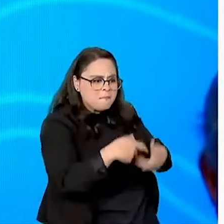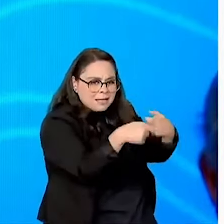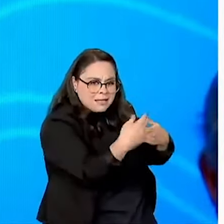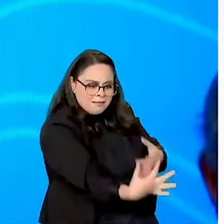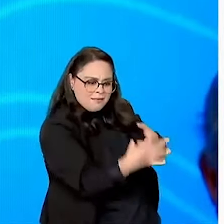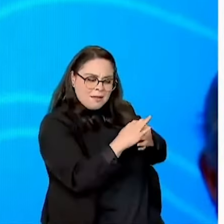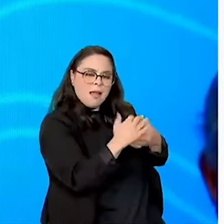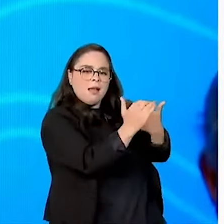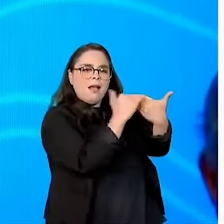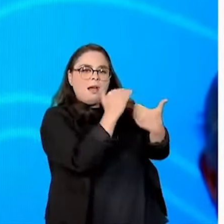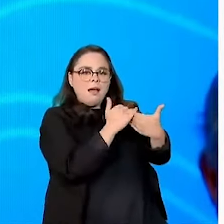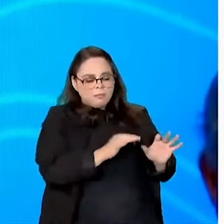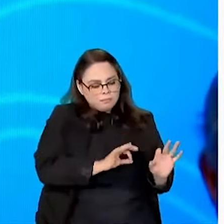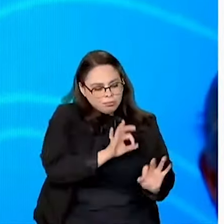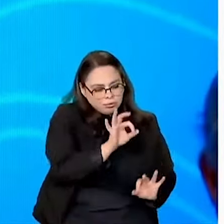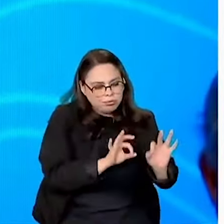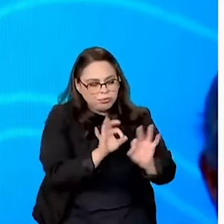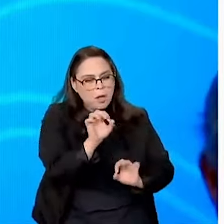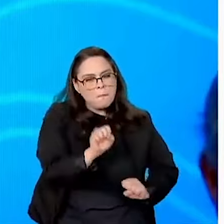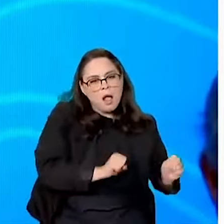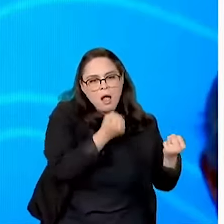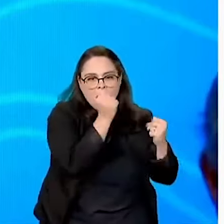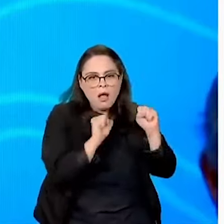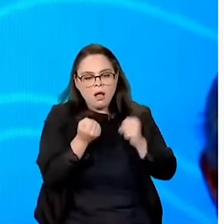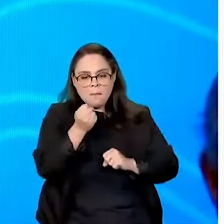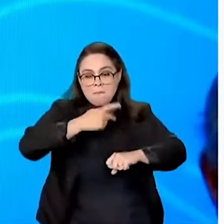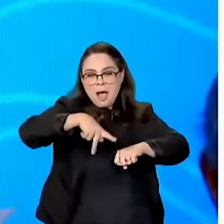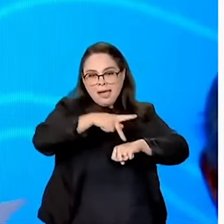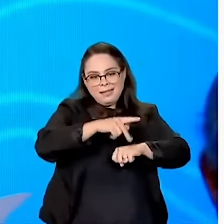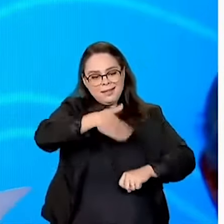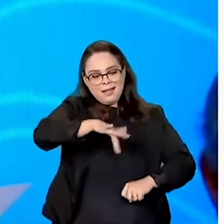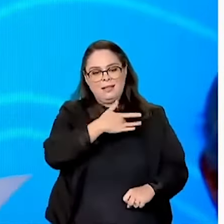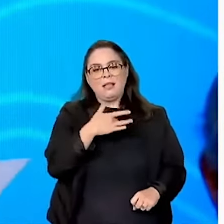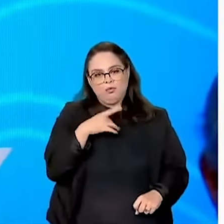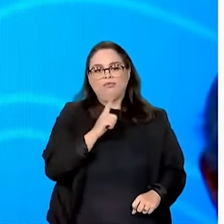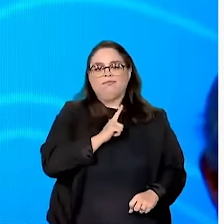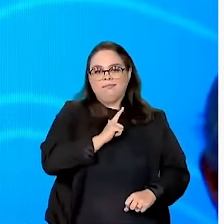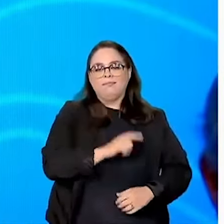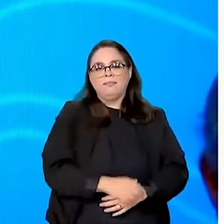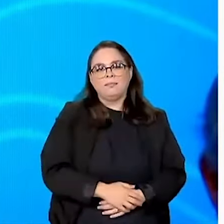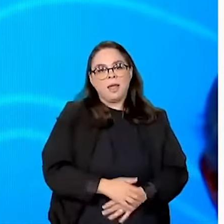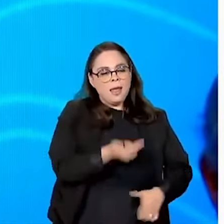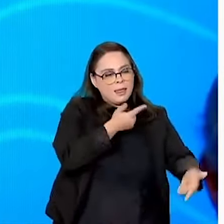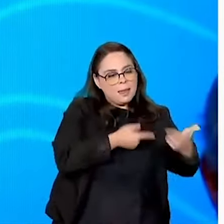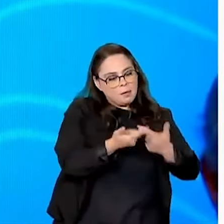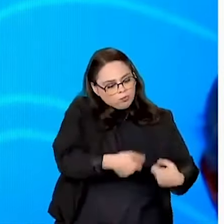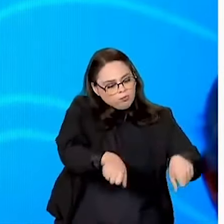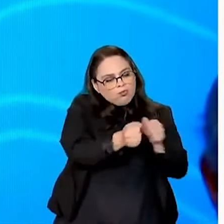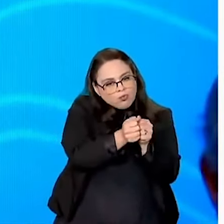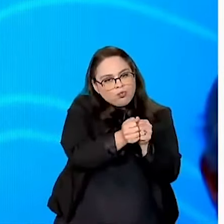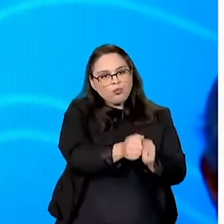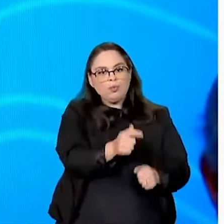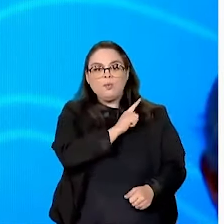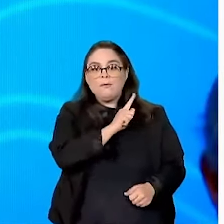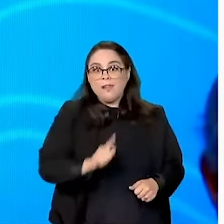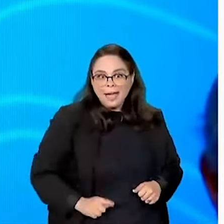vão orientar toda a reindustrialização do país na área da saúde. Trabalhando juntos,